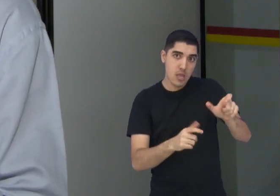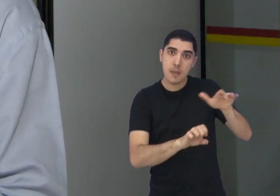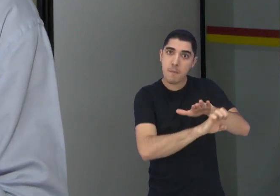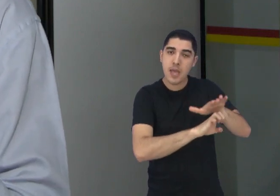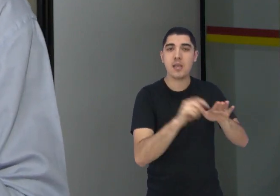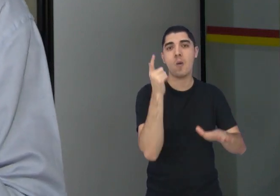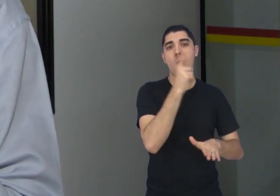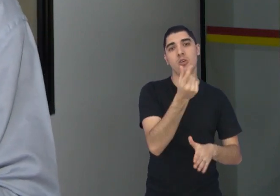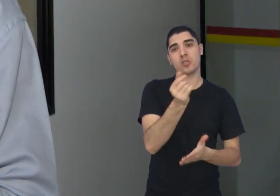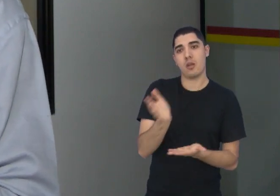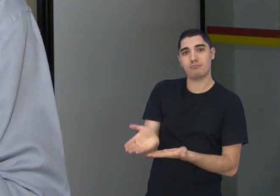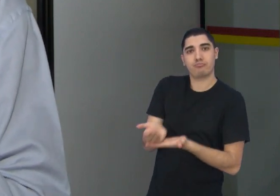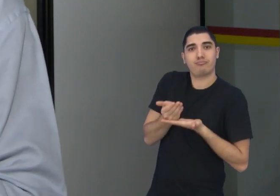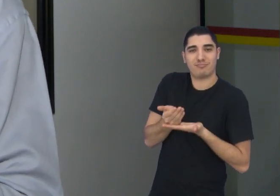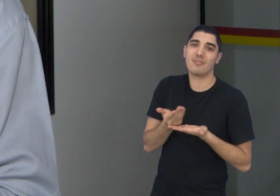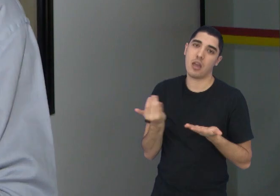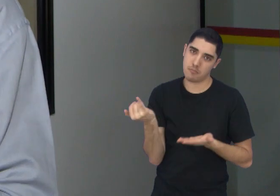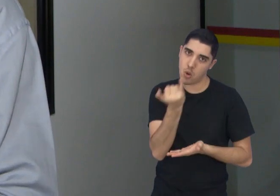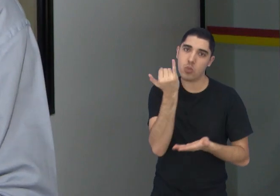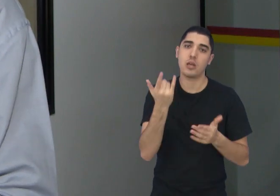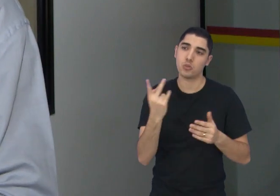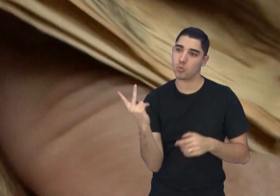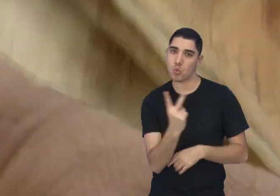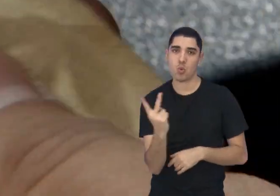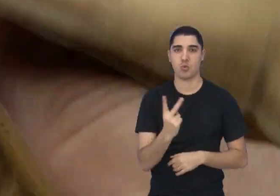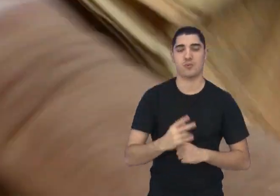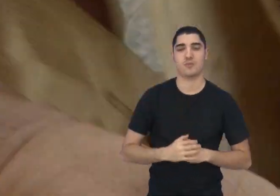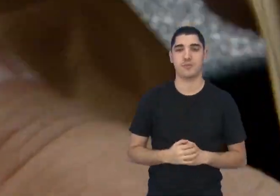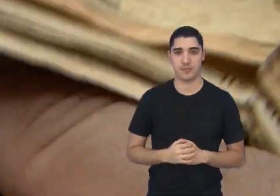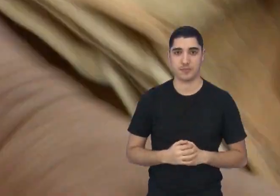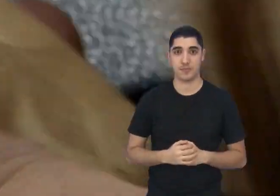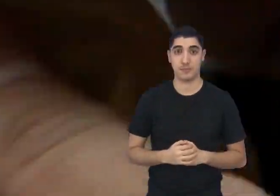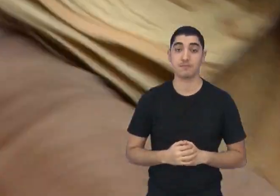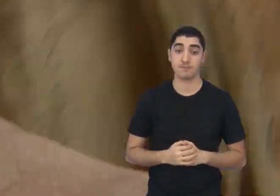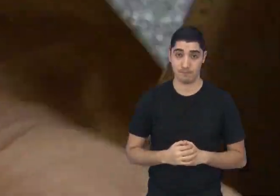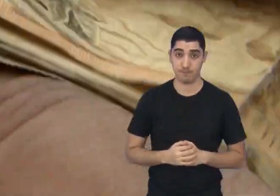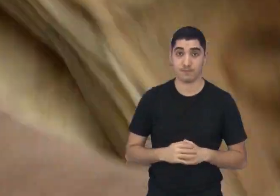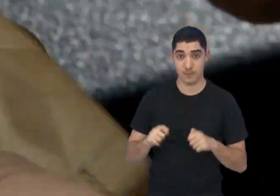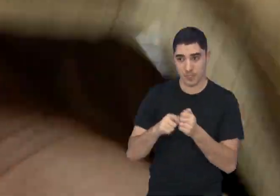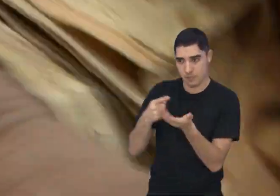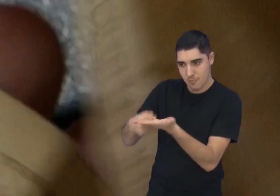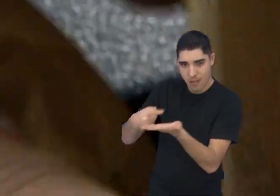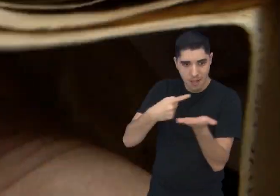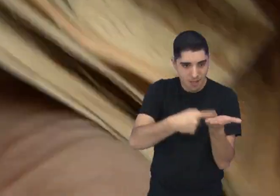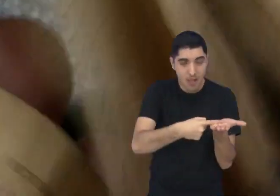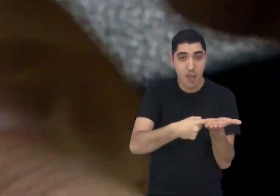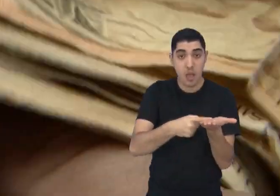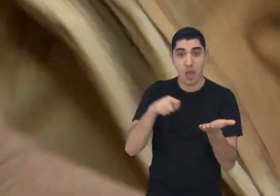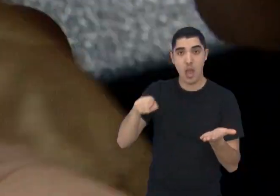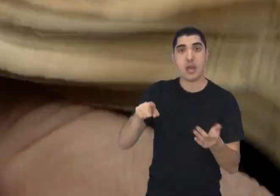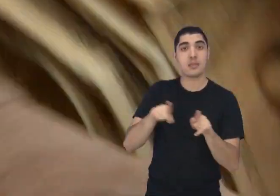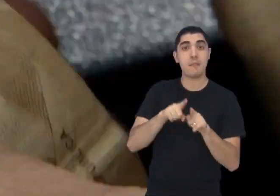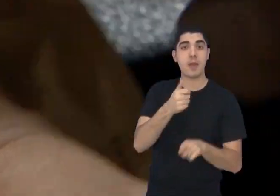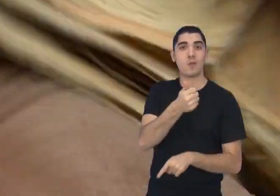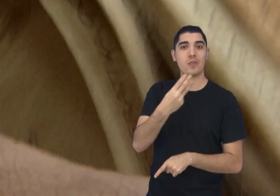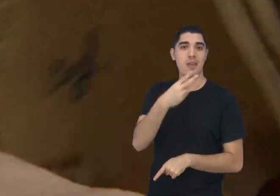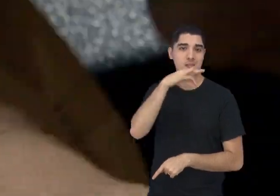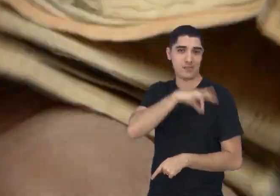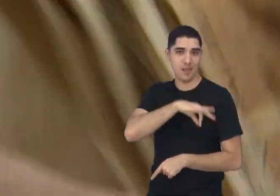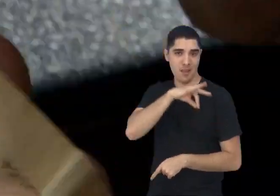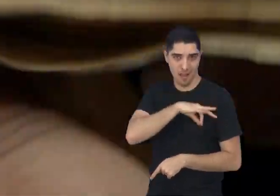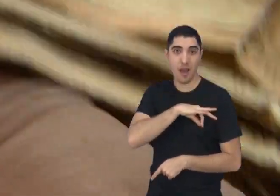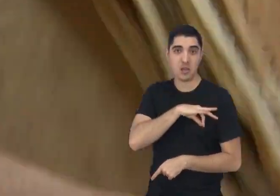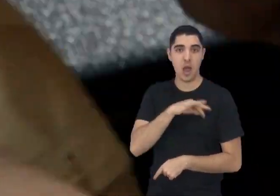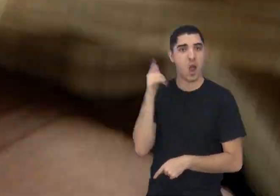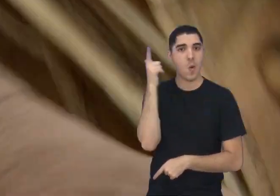para receber, é bom para os dois lados. Além de renegociar, usar o 13º salário para quitar